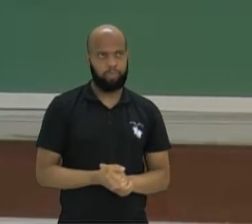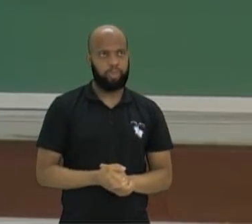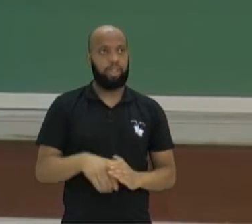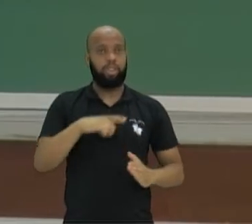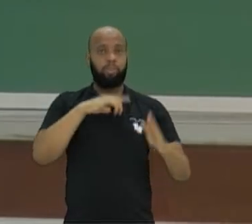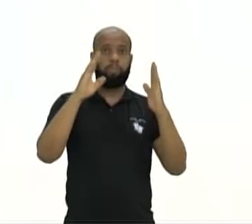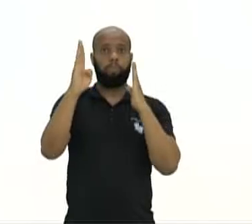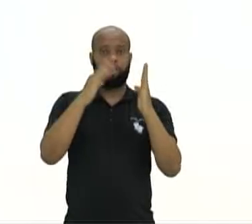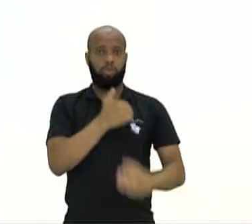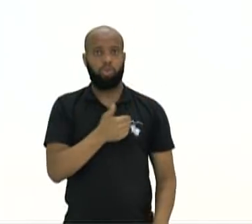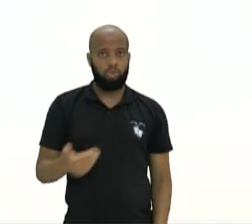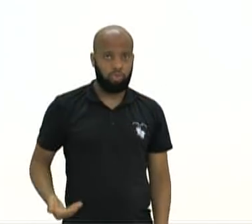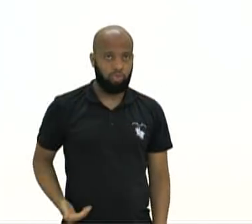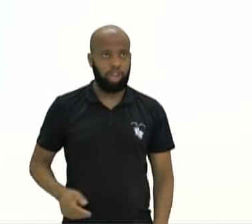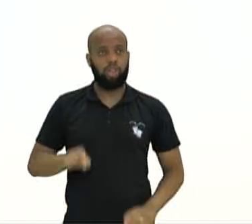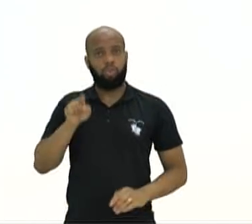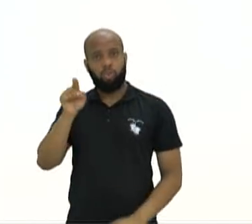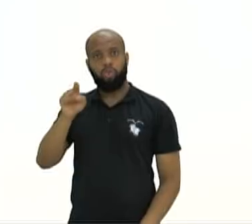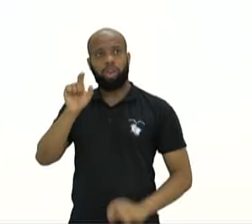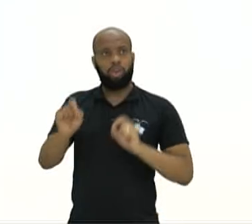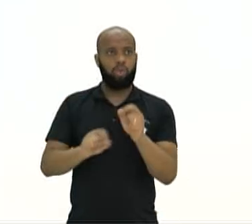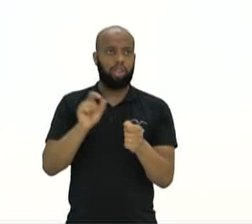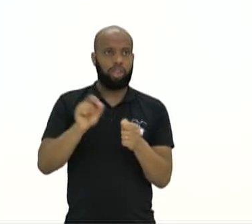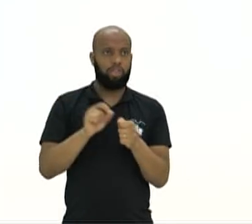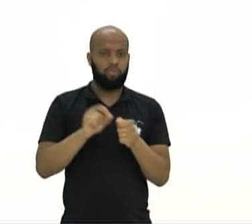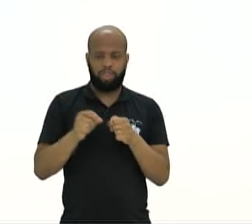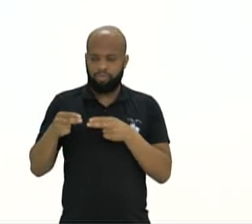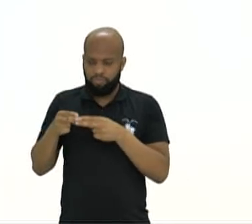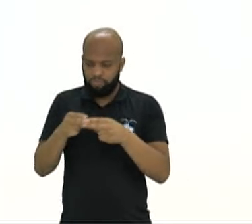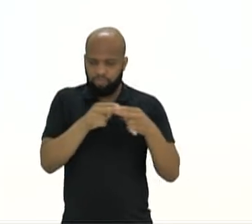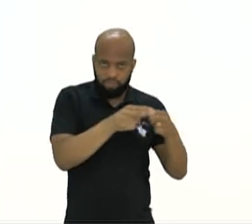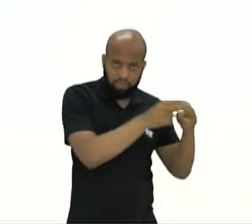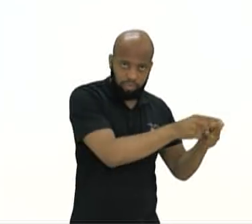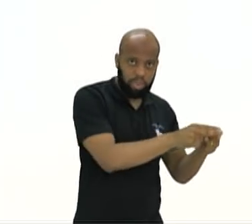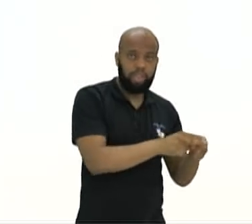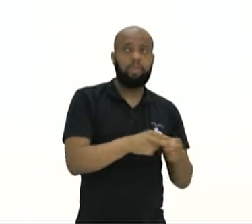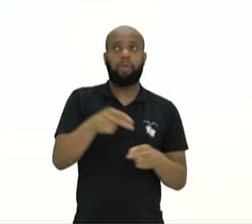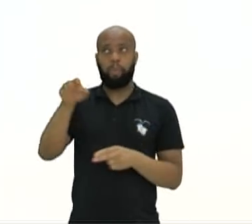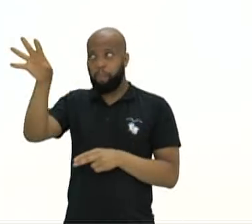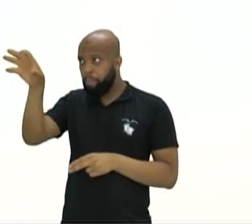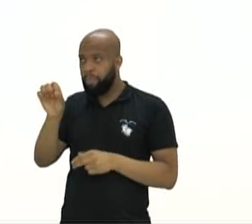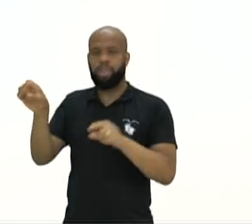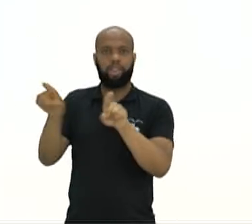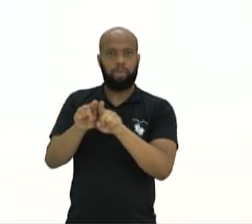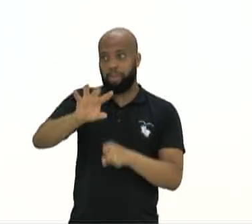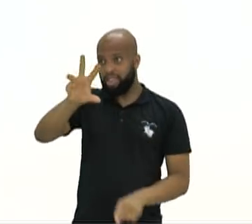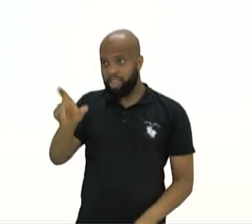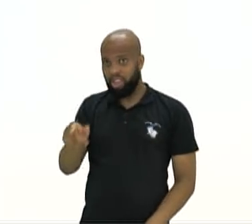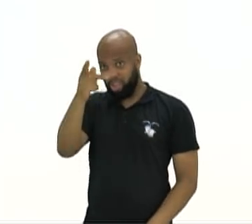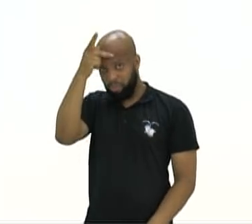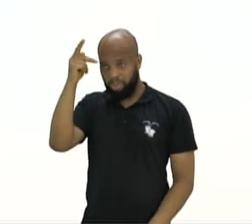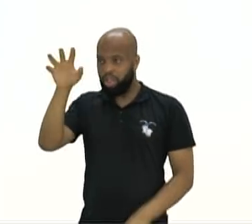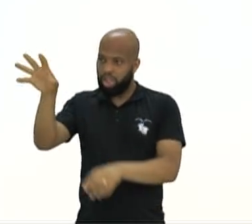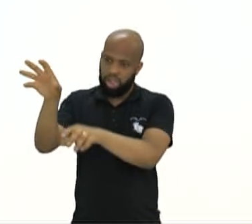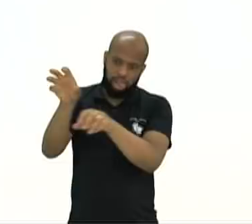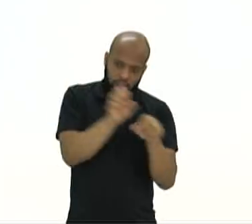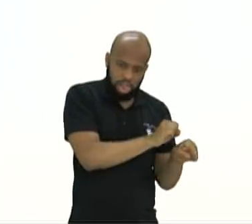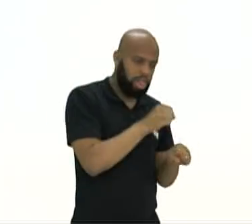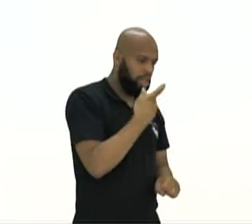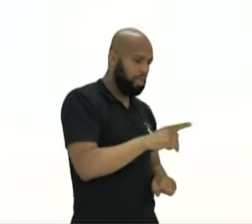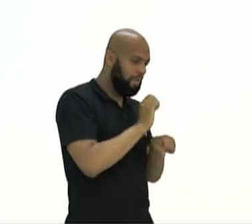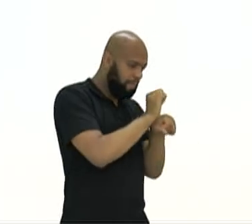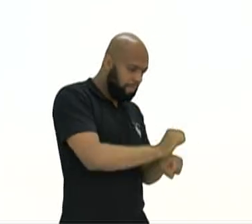Durante seu governo, Maurício promove a conquista de portos de fornecimento de escravizados na África, faz essa ponte, inclusive, né, entre a